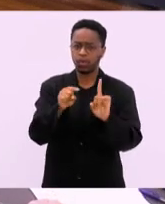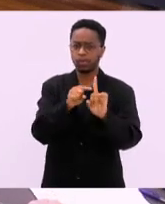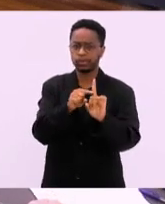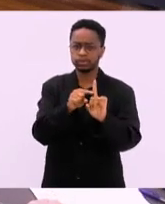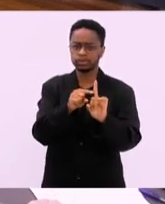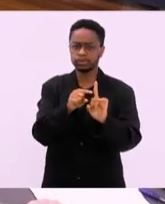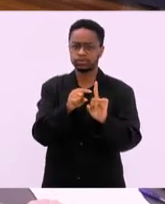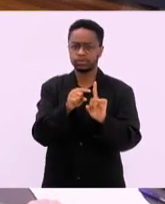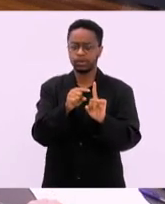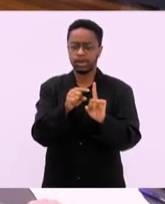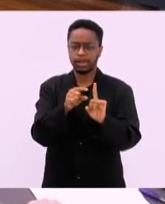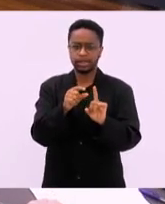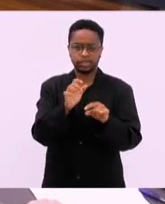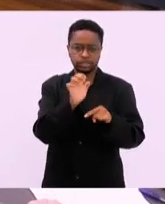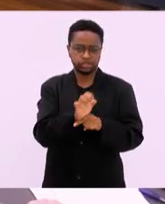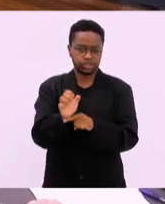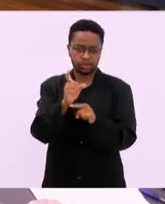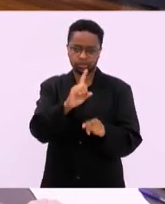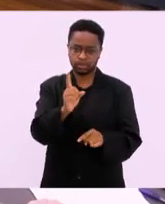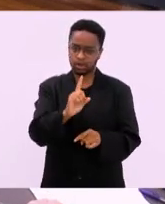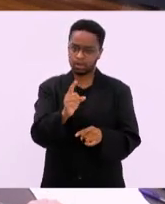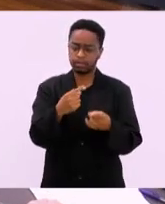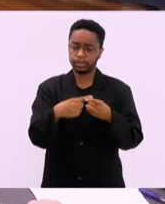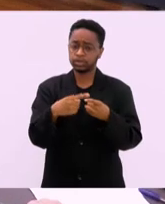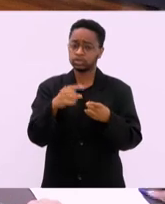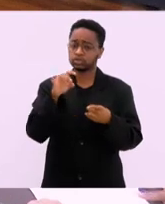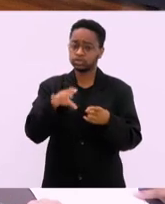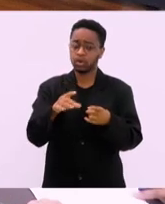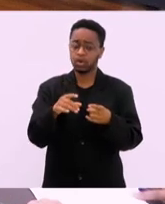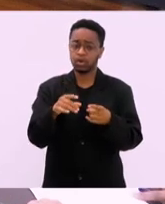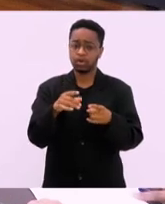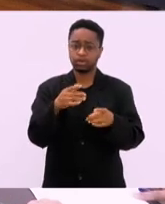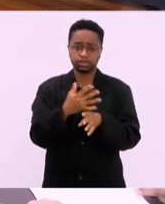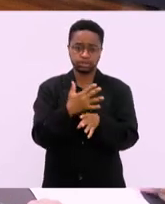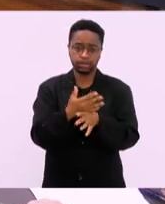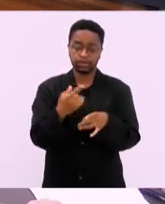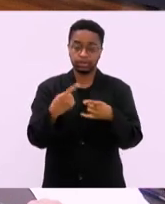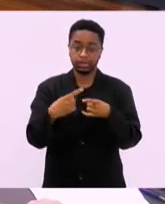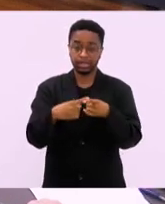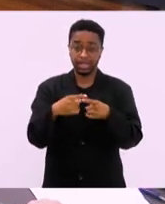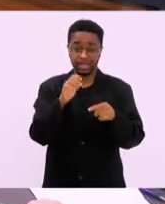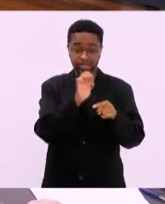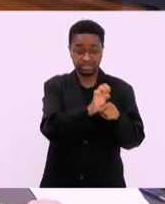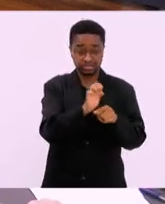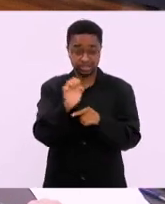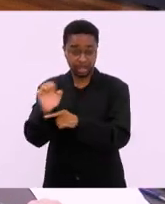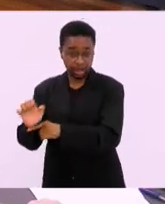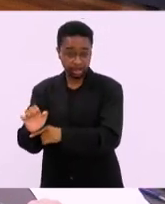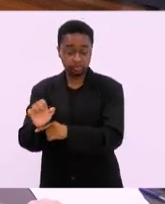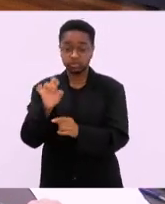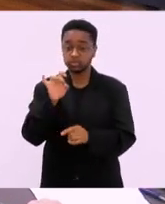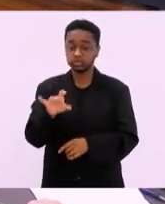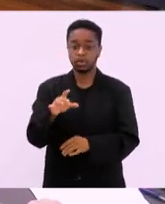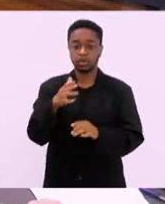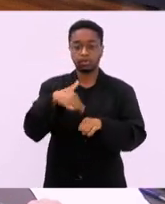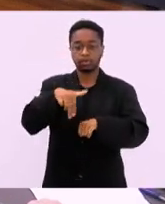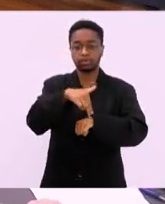o intermunicipal. O interestadual é uma coisa da União. A gente só pode legislar